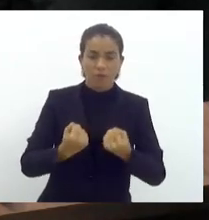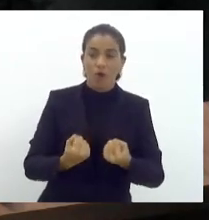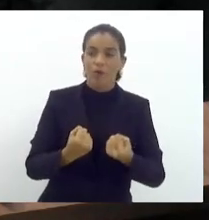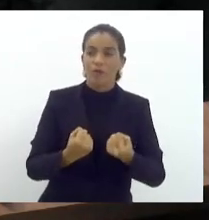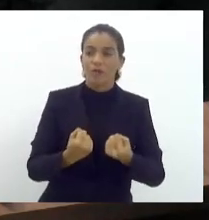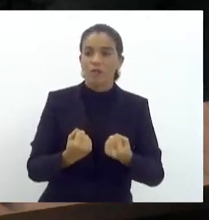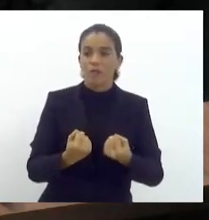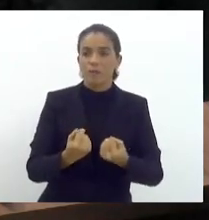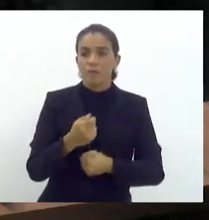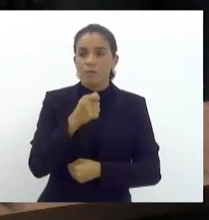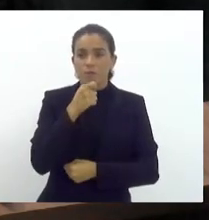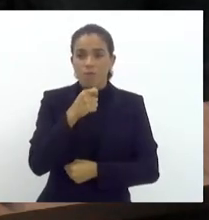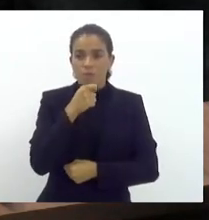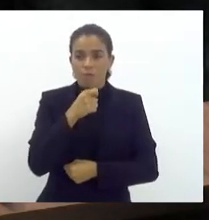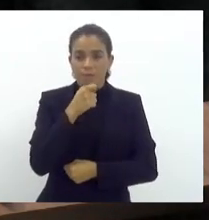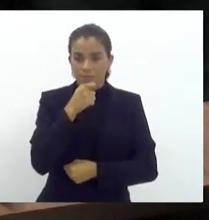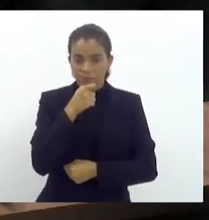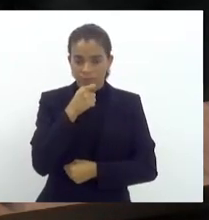ter